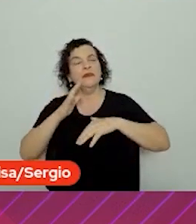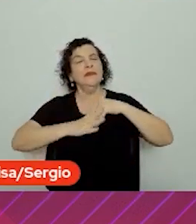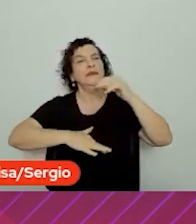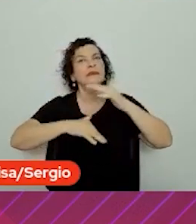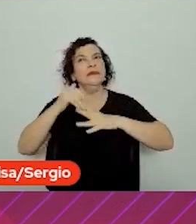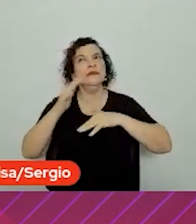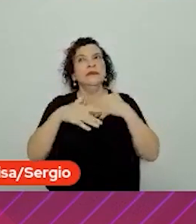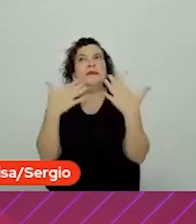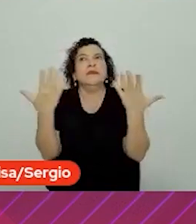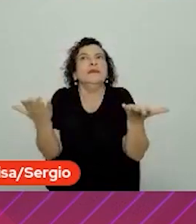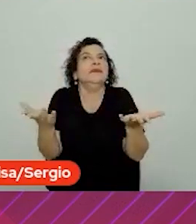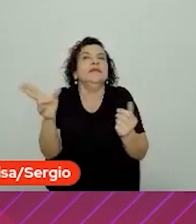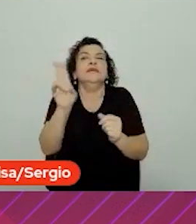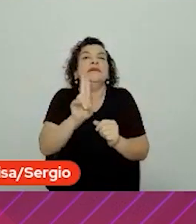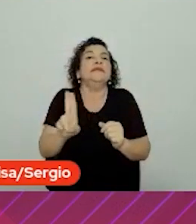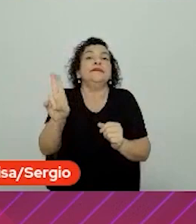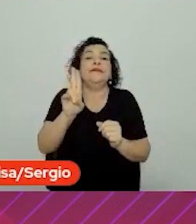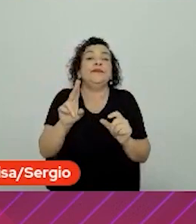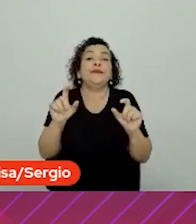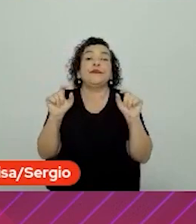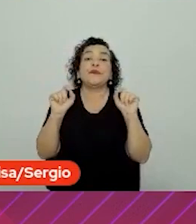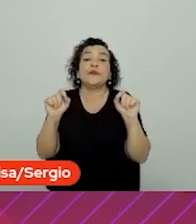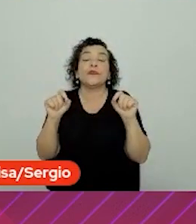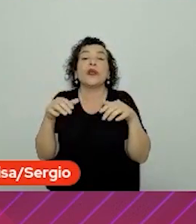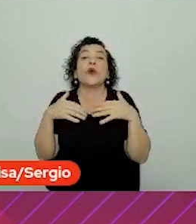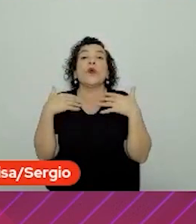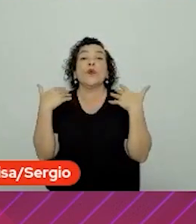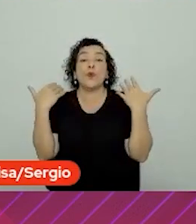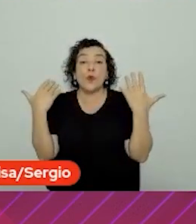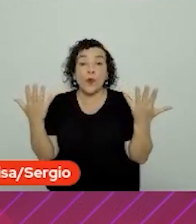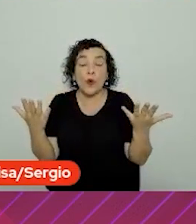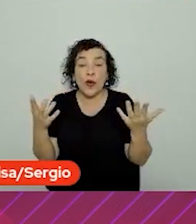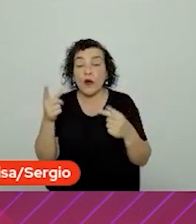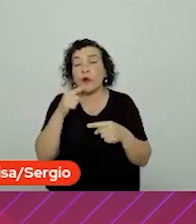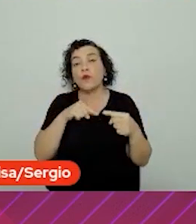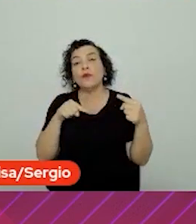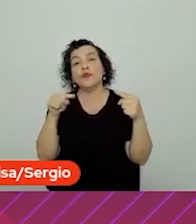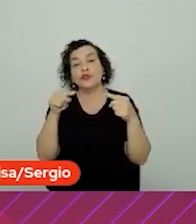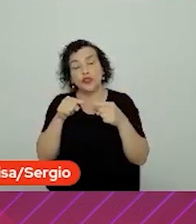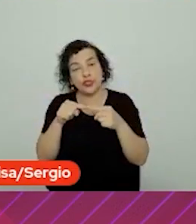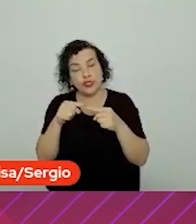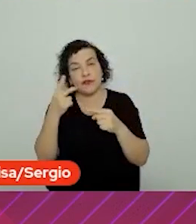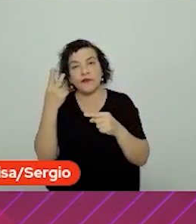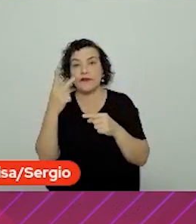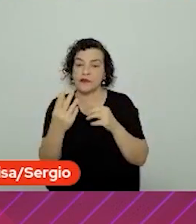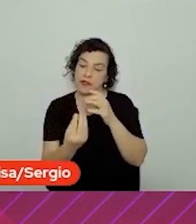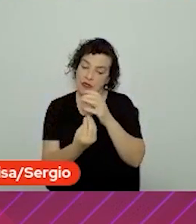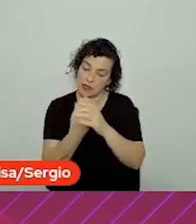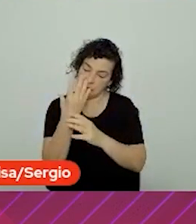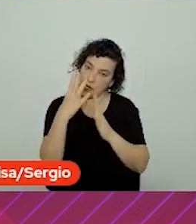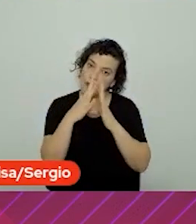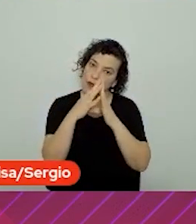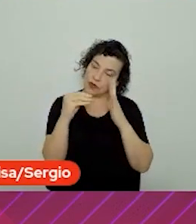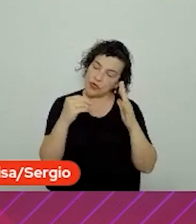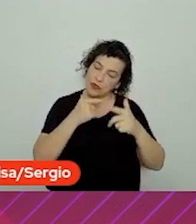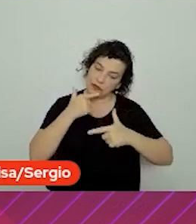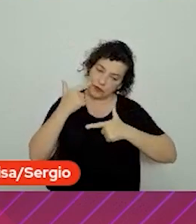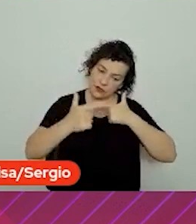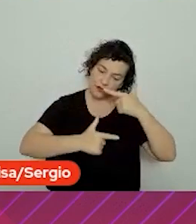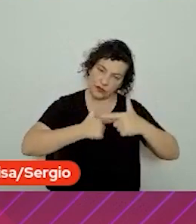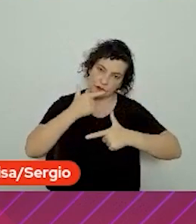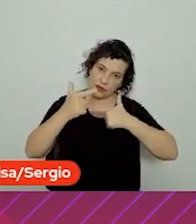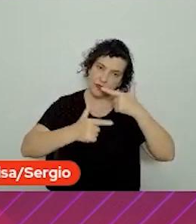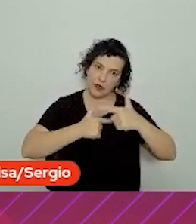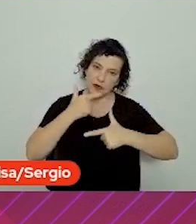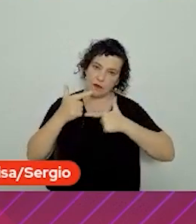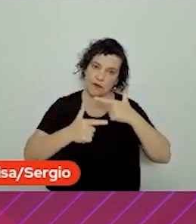vou usar? E aí você entende qual que é o seu objetivo e você constrói um modelo de trabalho baseado em